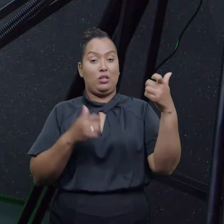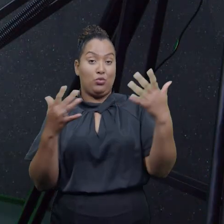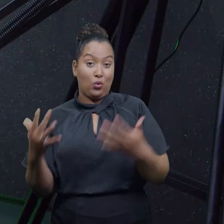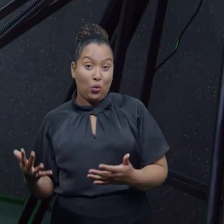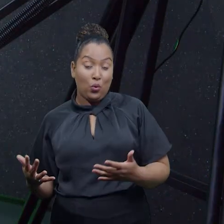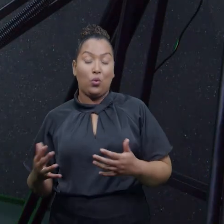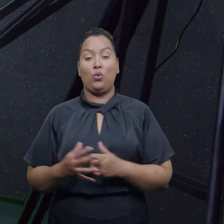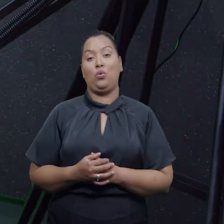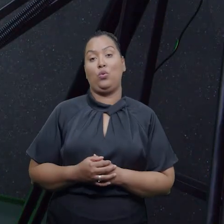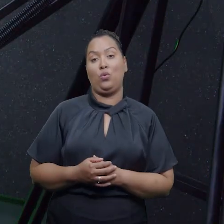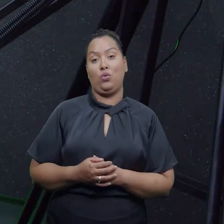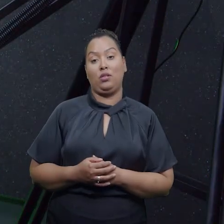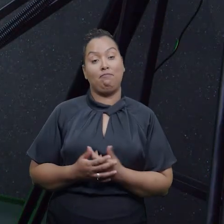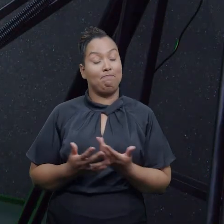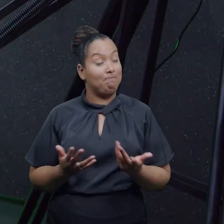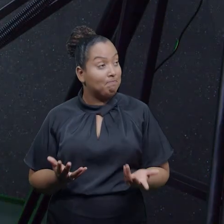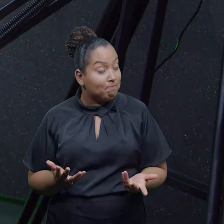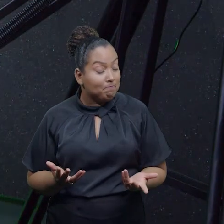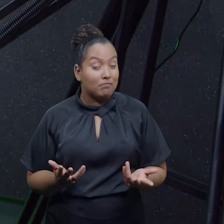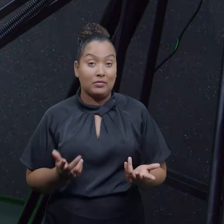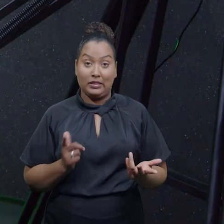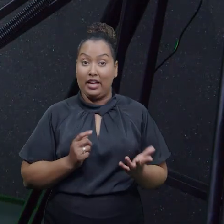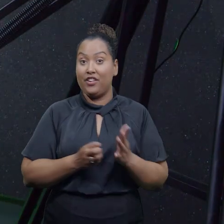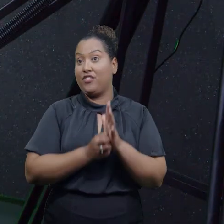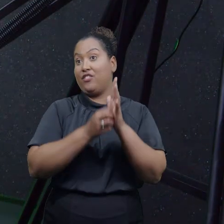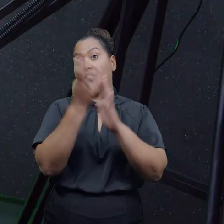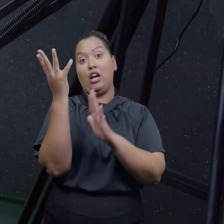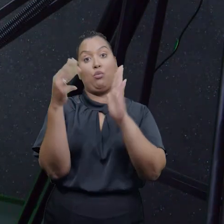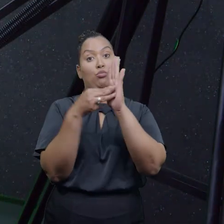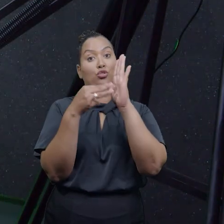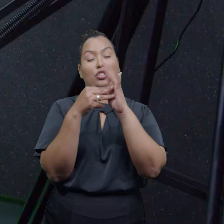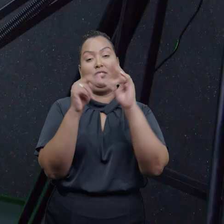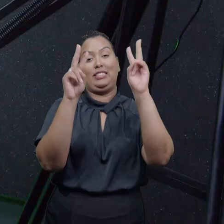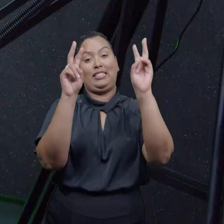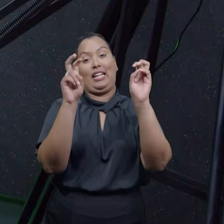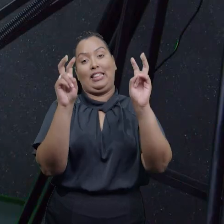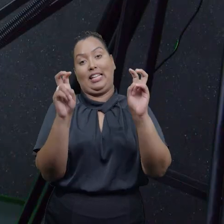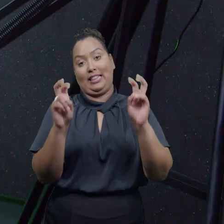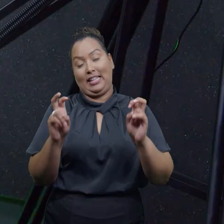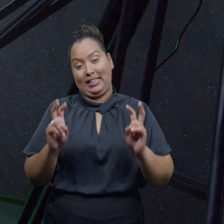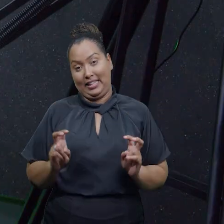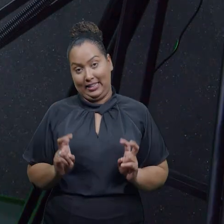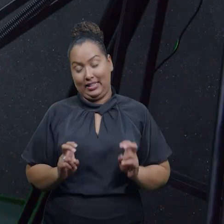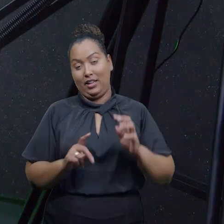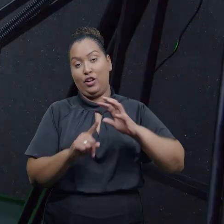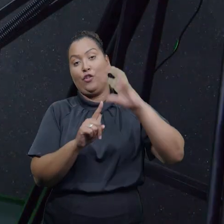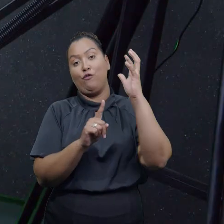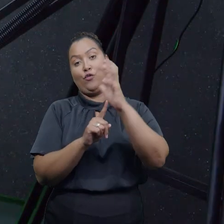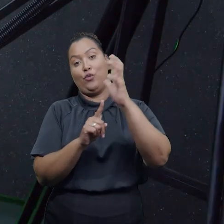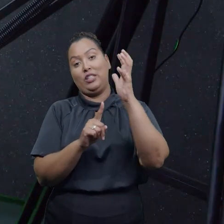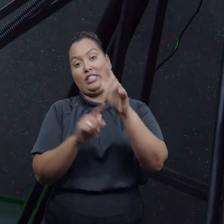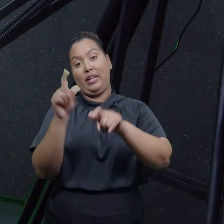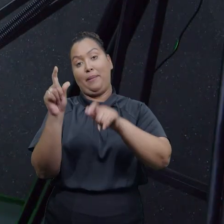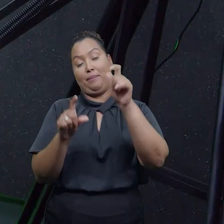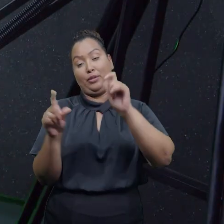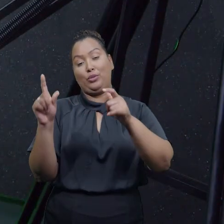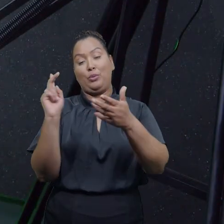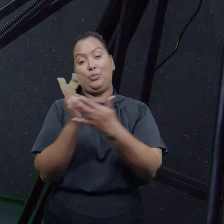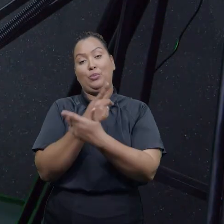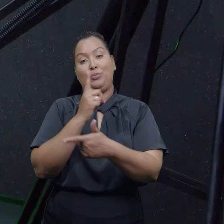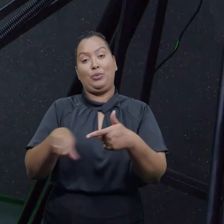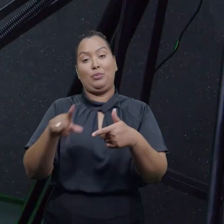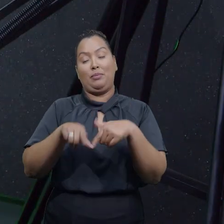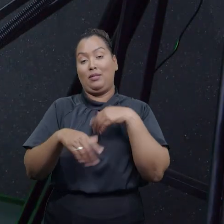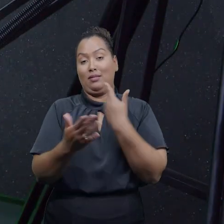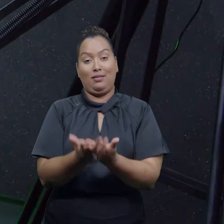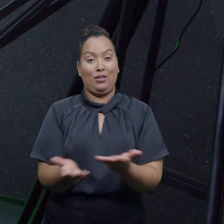já tratou aqui também. Então, são muitos fatores que convergem para causar o